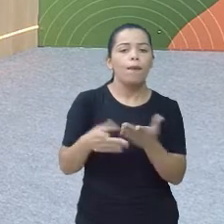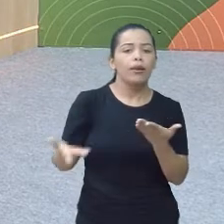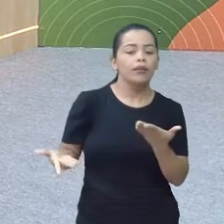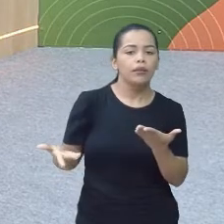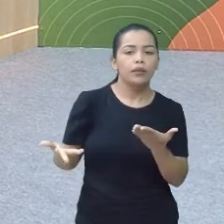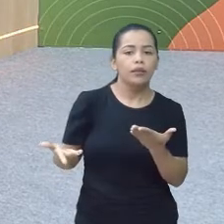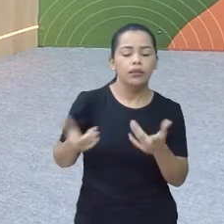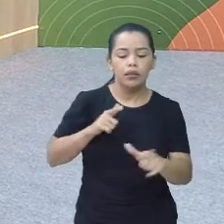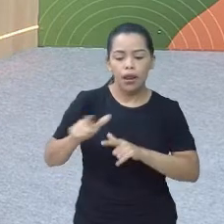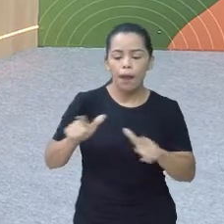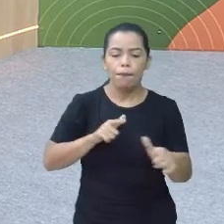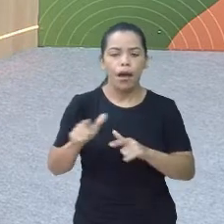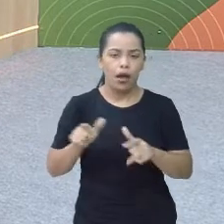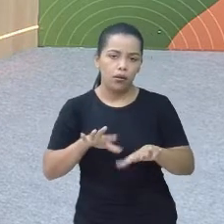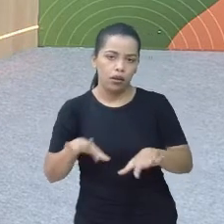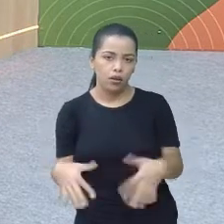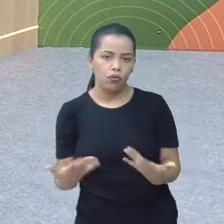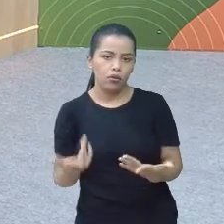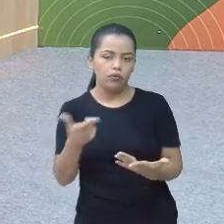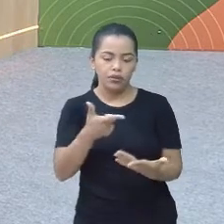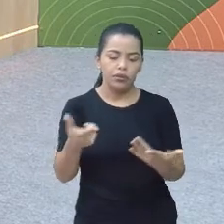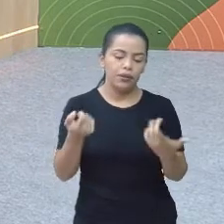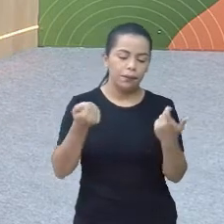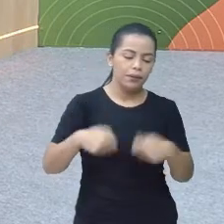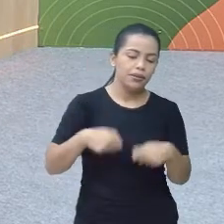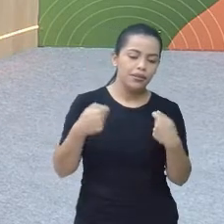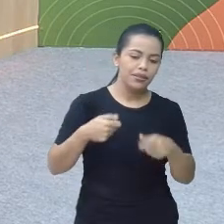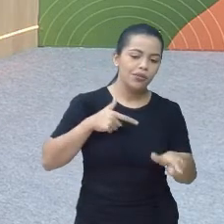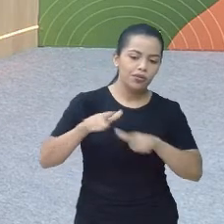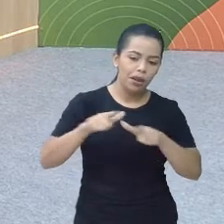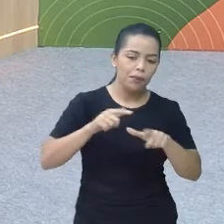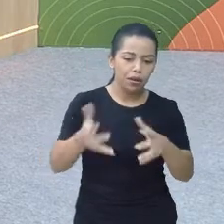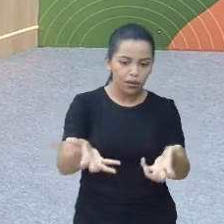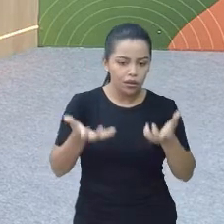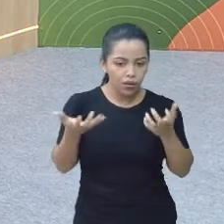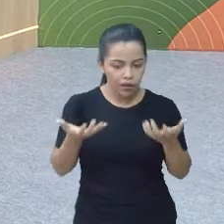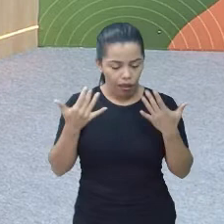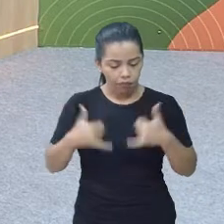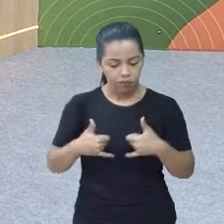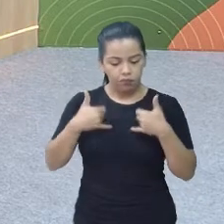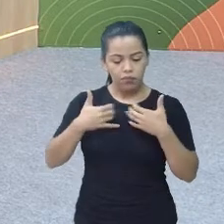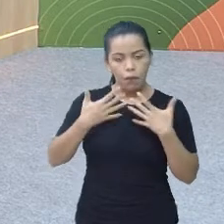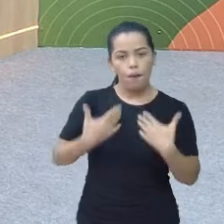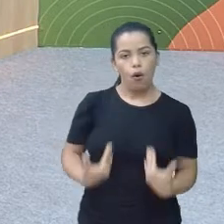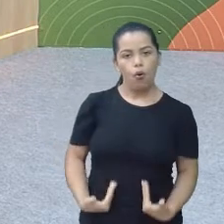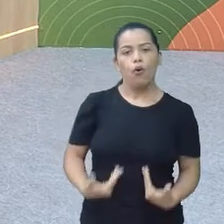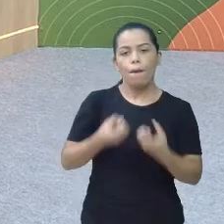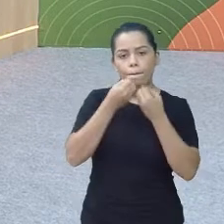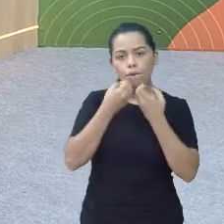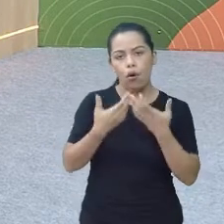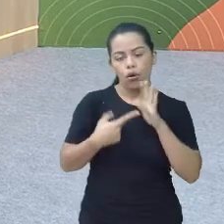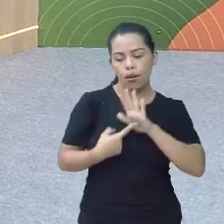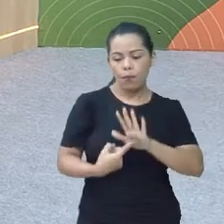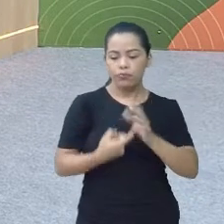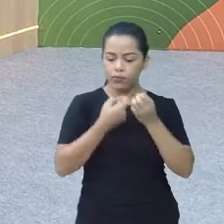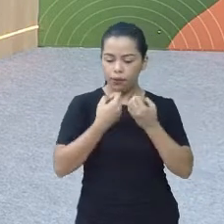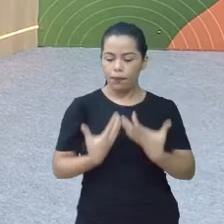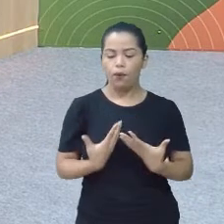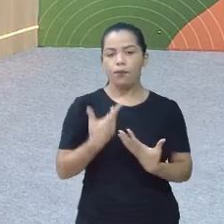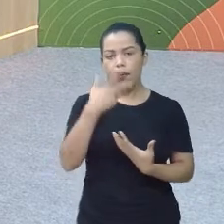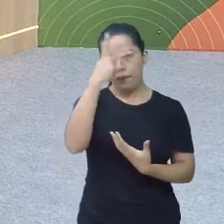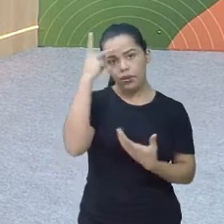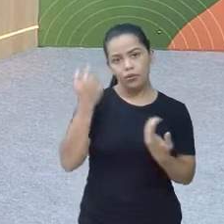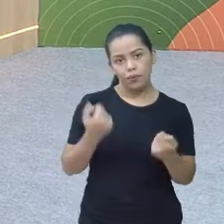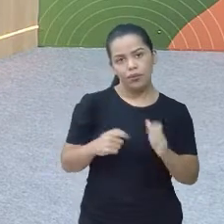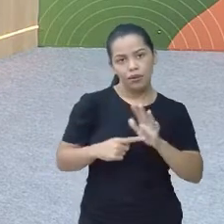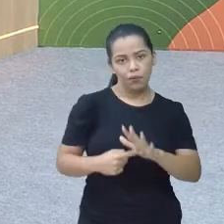aí ser empregado. E aí você quer causar uma boa impressão. Você precisa relatar suas principais